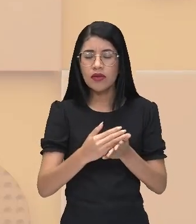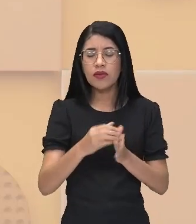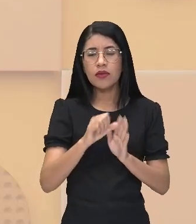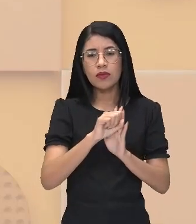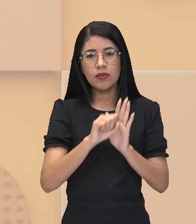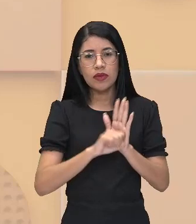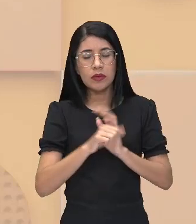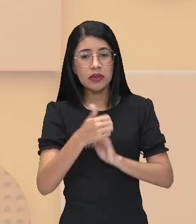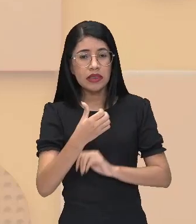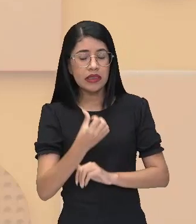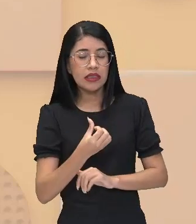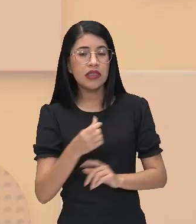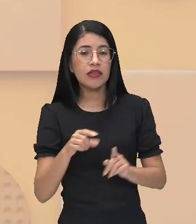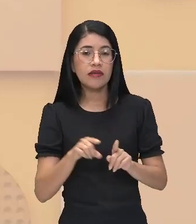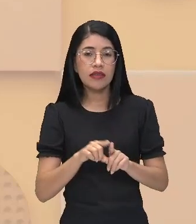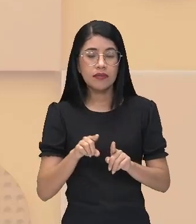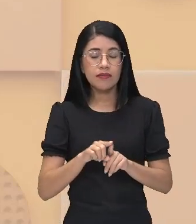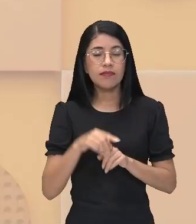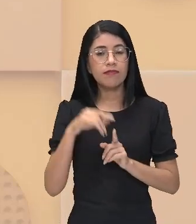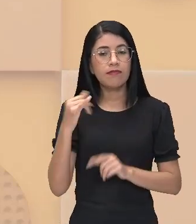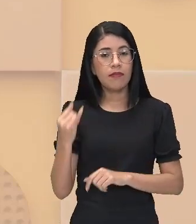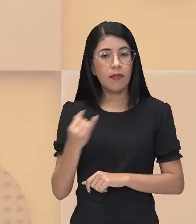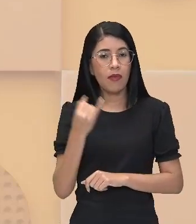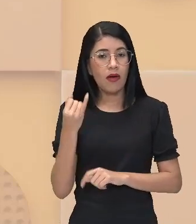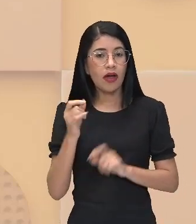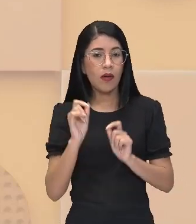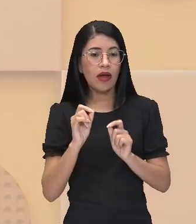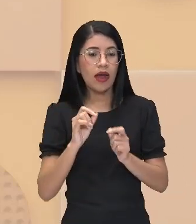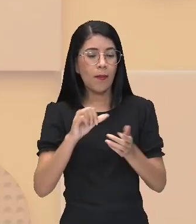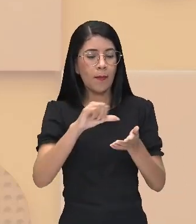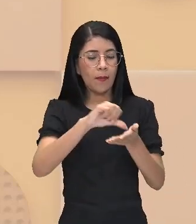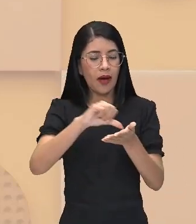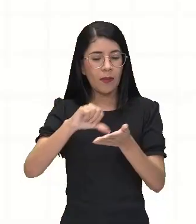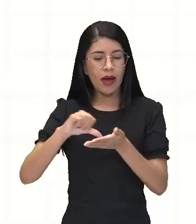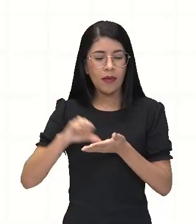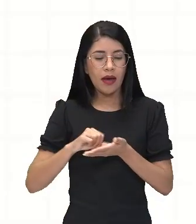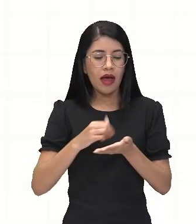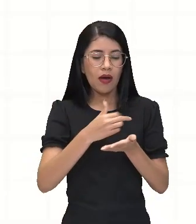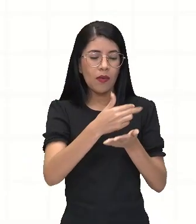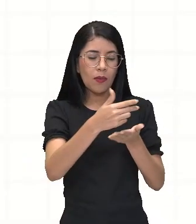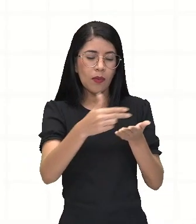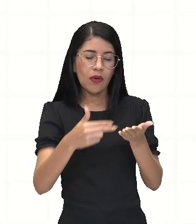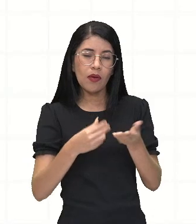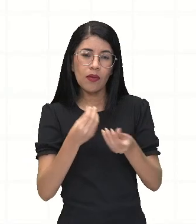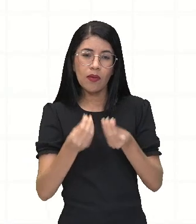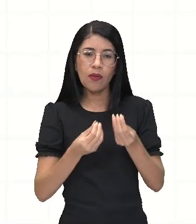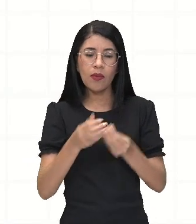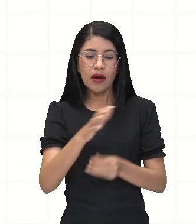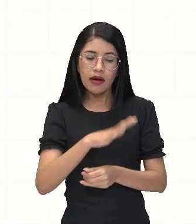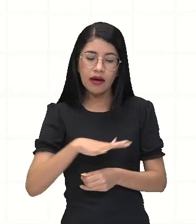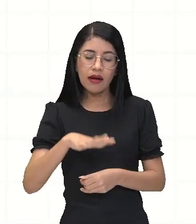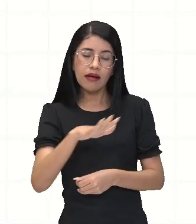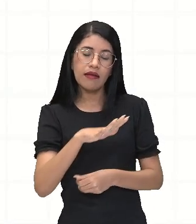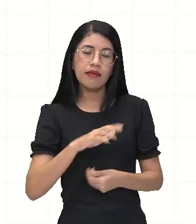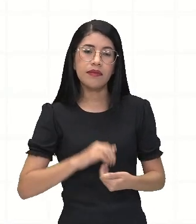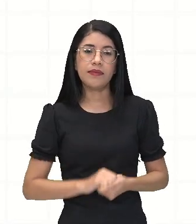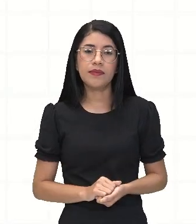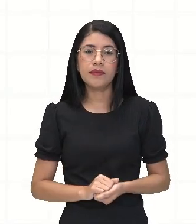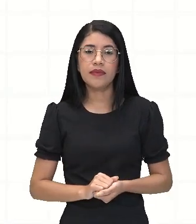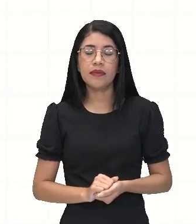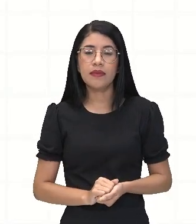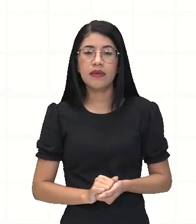são fundamentais para mapeamento e exploração da área. Então, essas expedições,